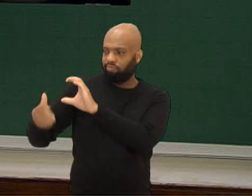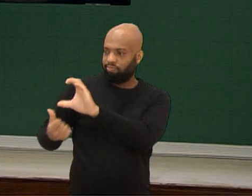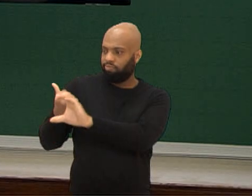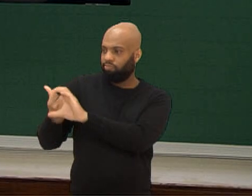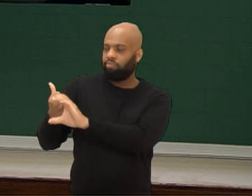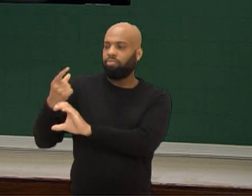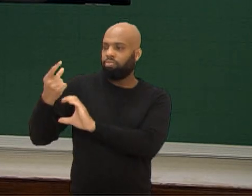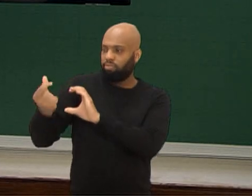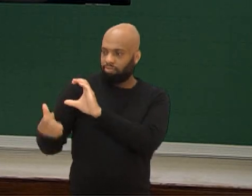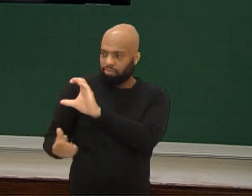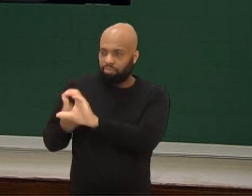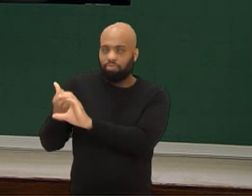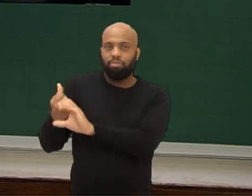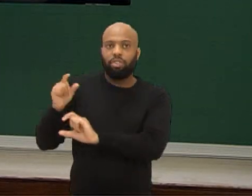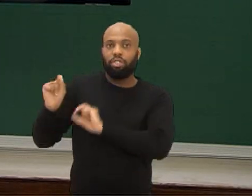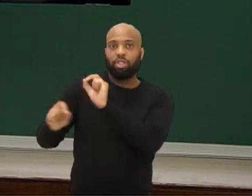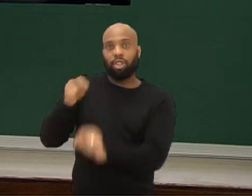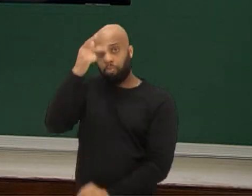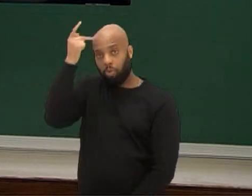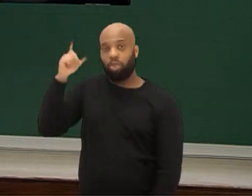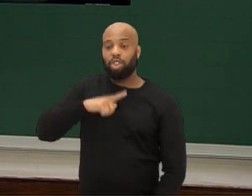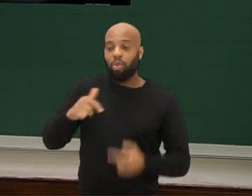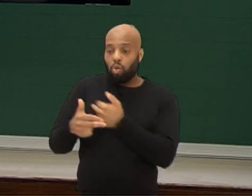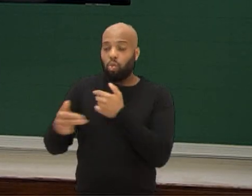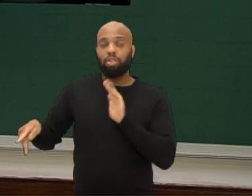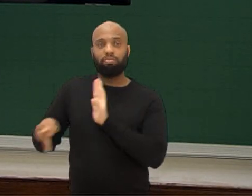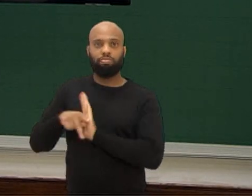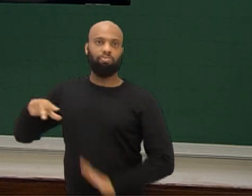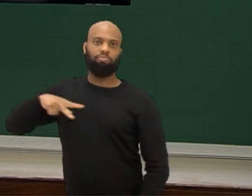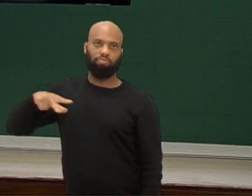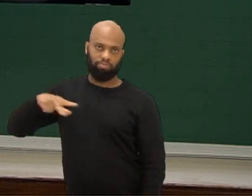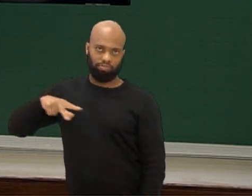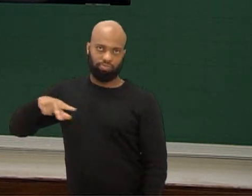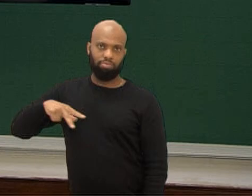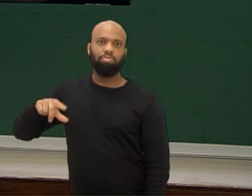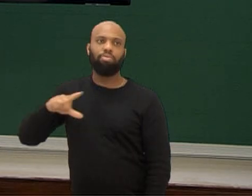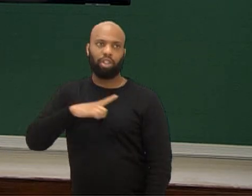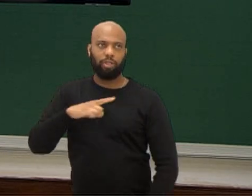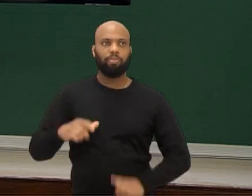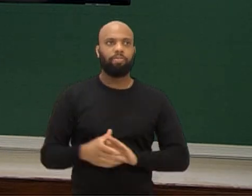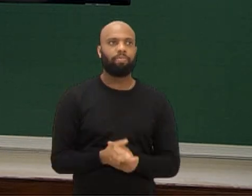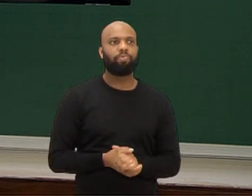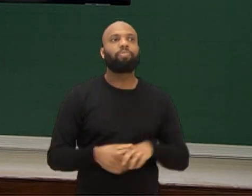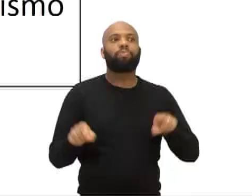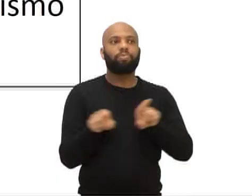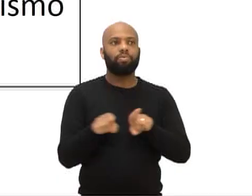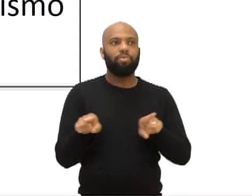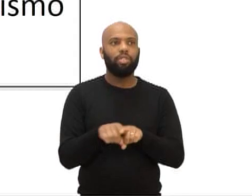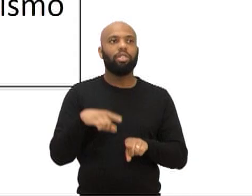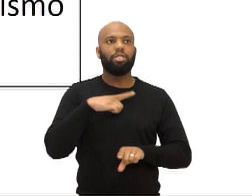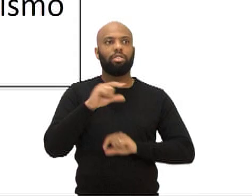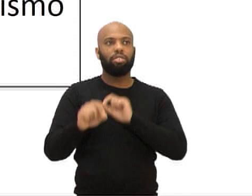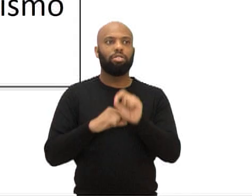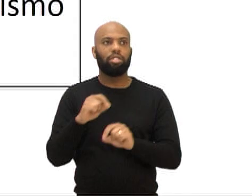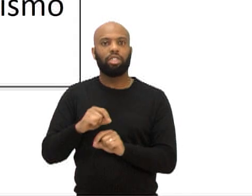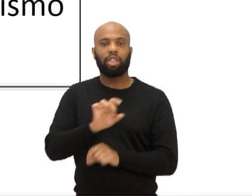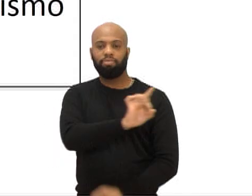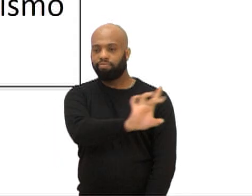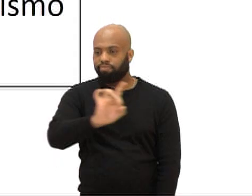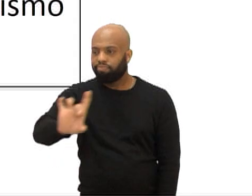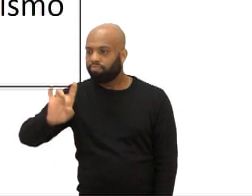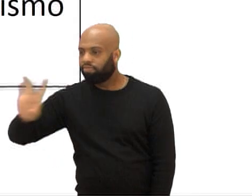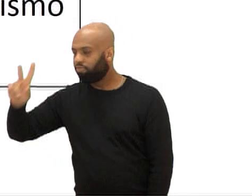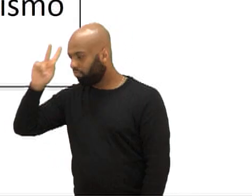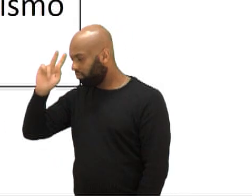é que as pessoas teriam bens materiais. Nós temos o individualismo,